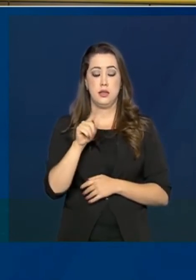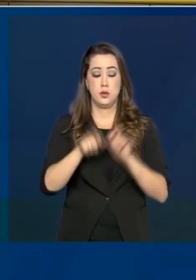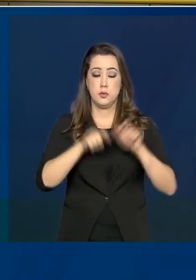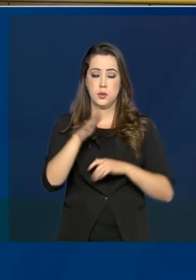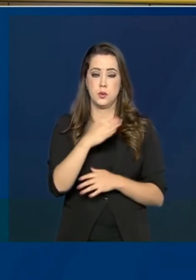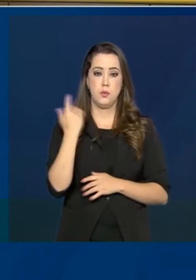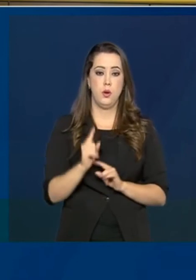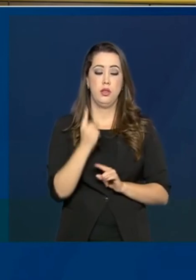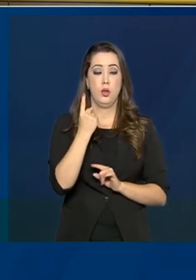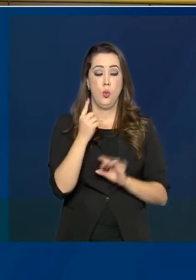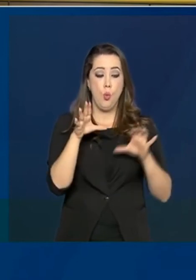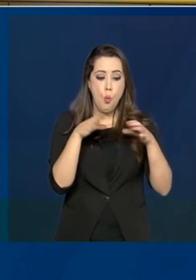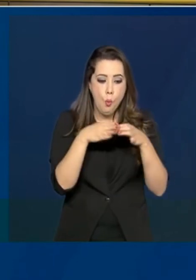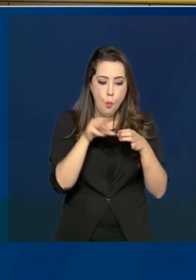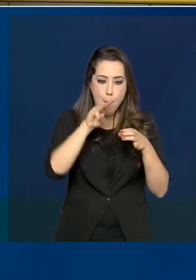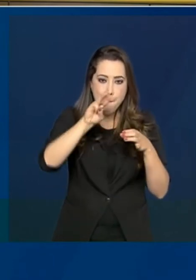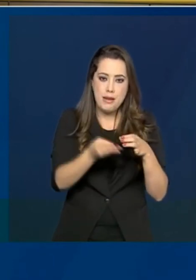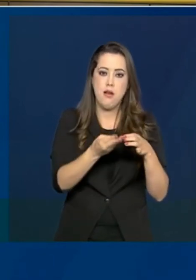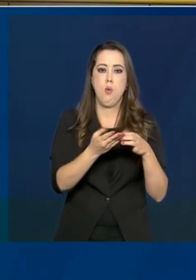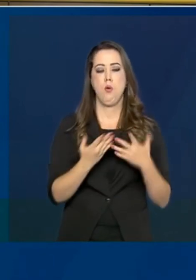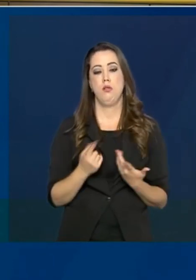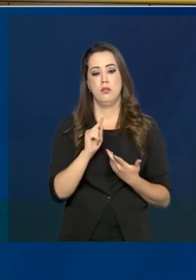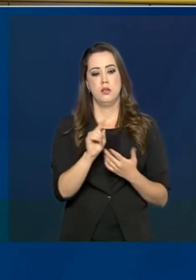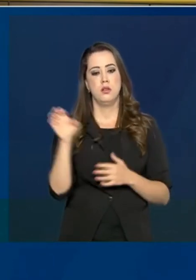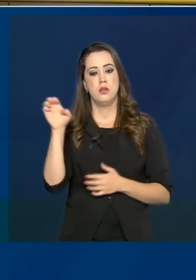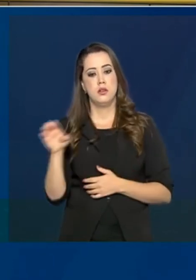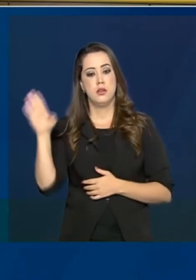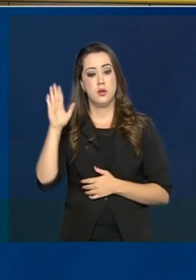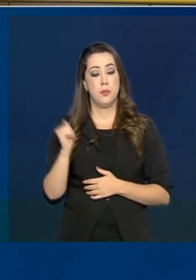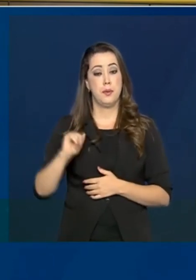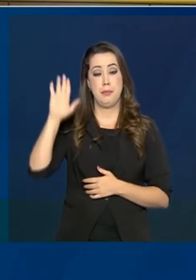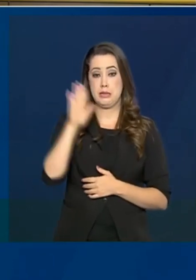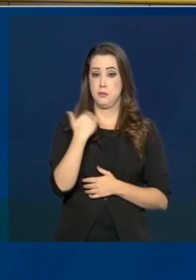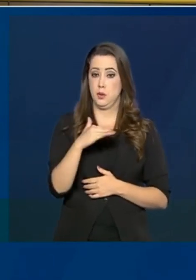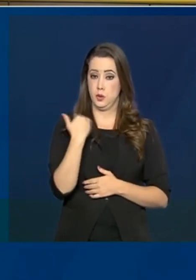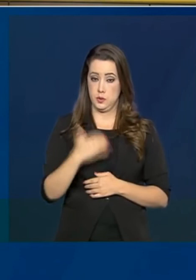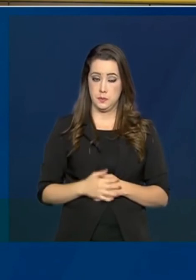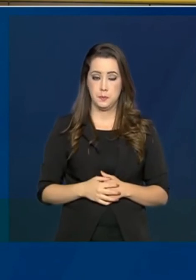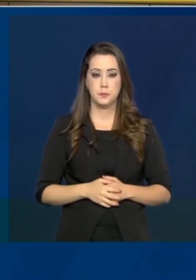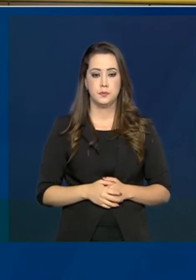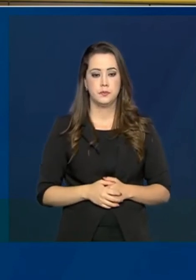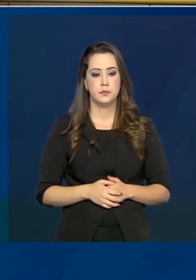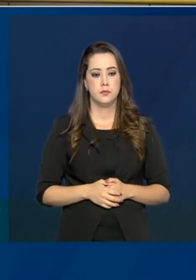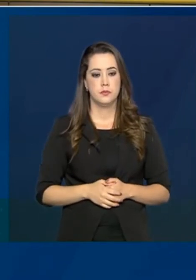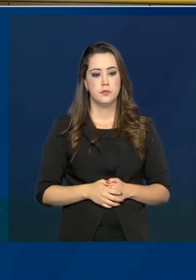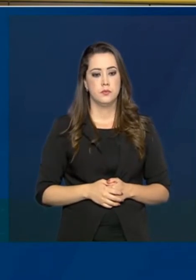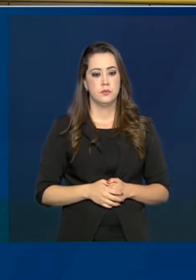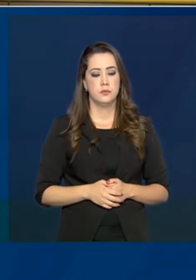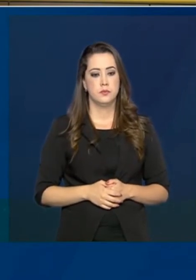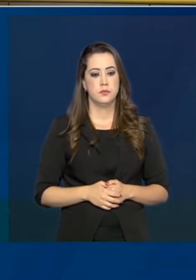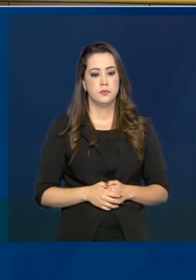para cada 1 milhão de habitantes, tendo a região da Europa a maior concentração em relação à taxa de mortalidade.